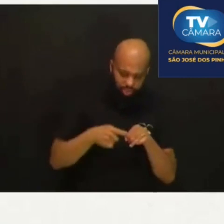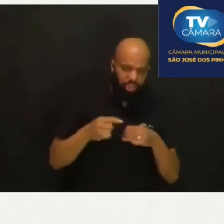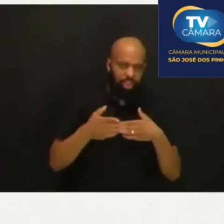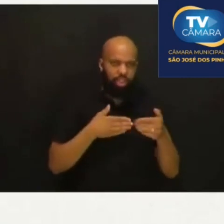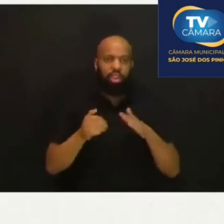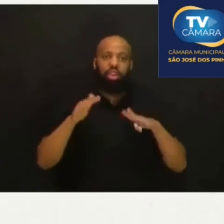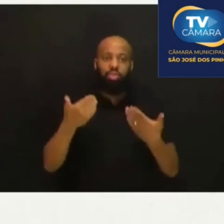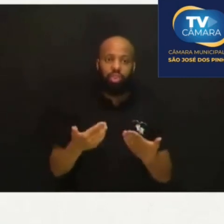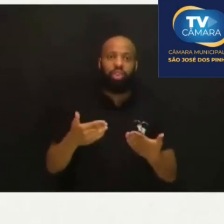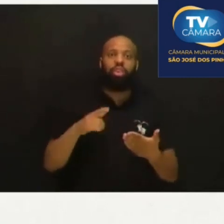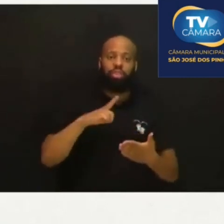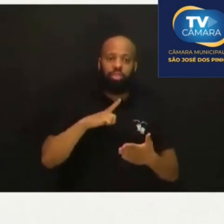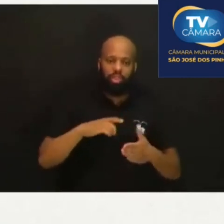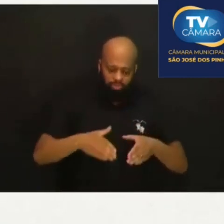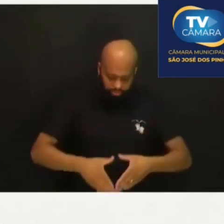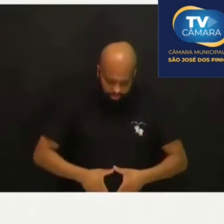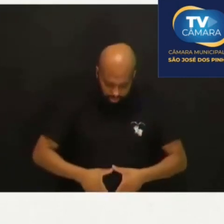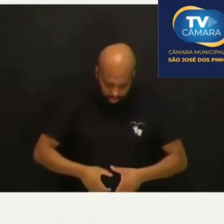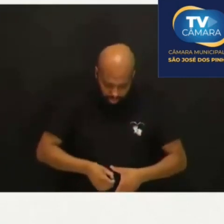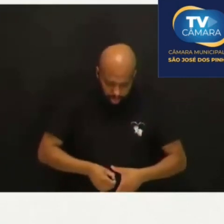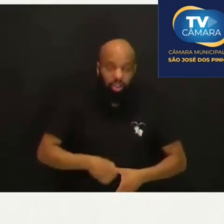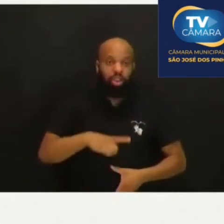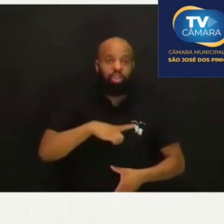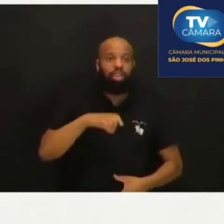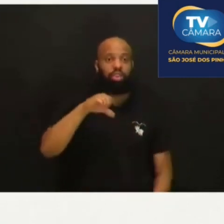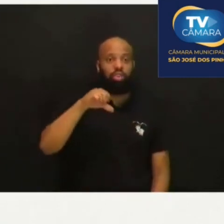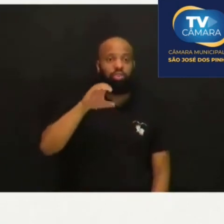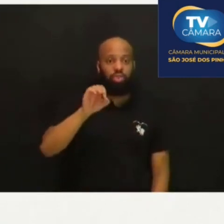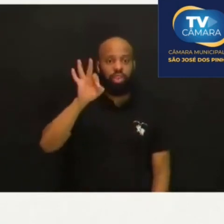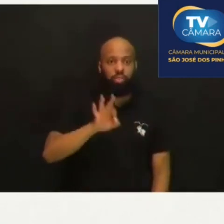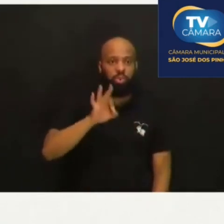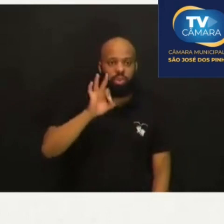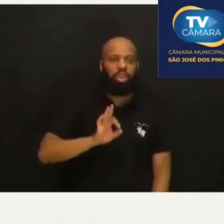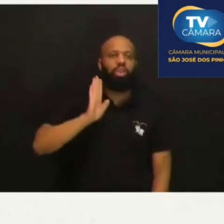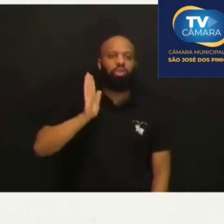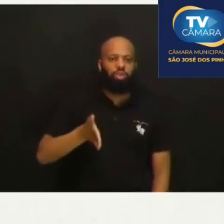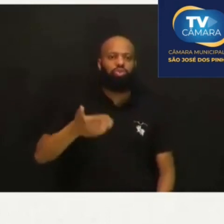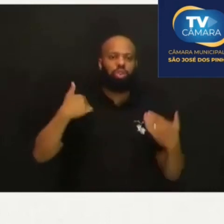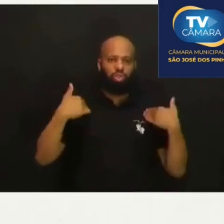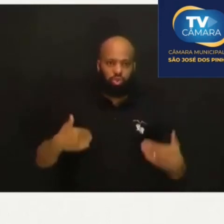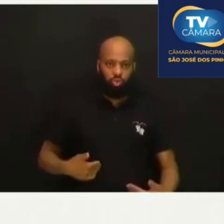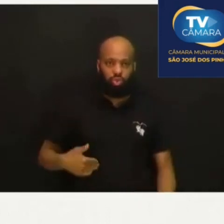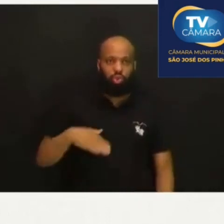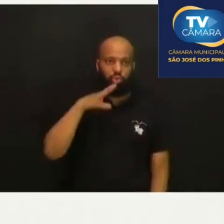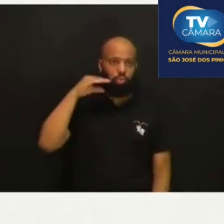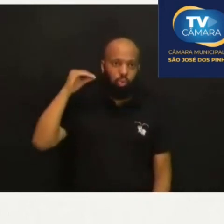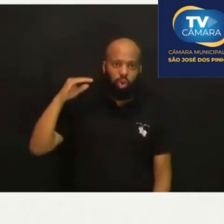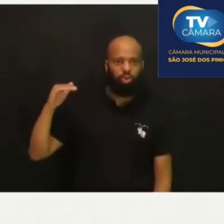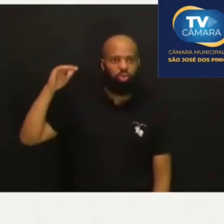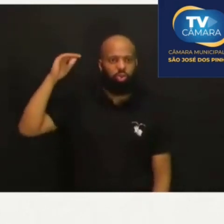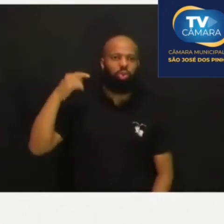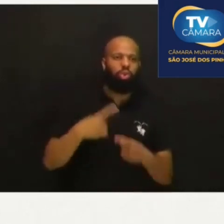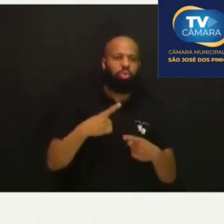embrião possui cerca de 90% das partes do corpo de um ser humano adulto. O ser humano adulto tem, em